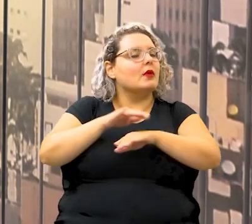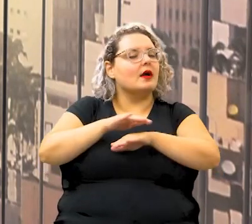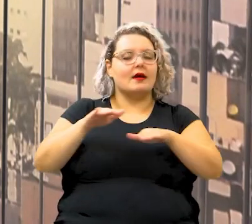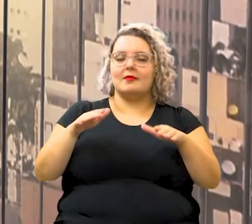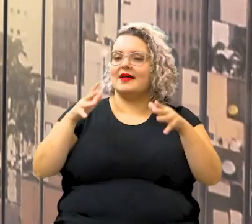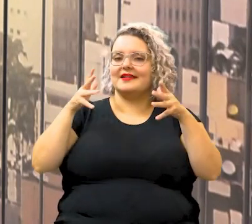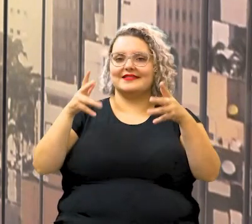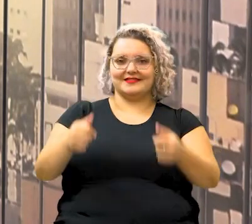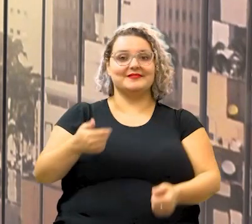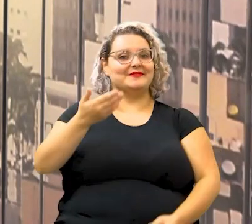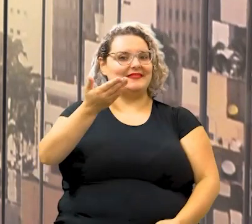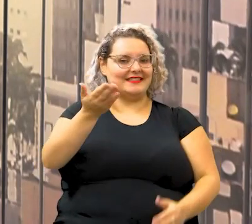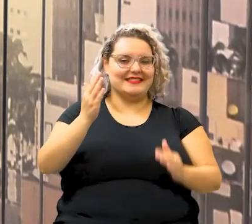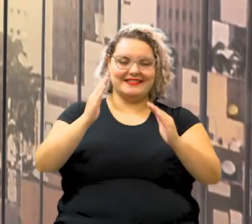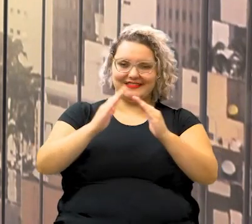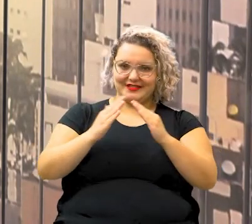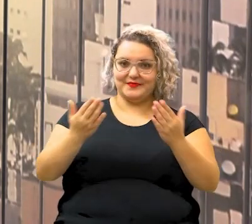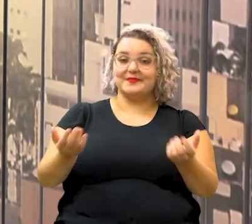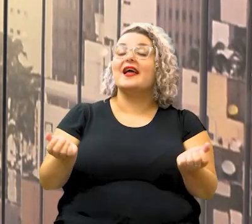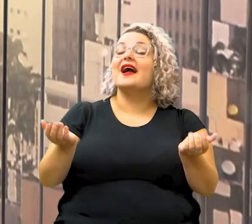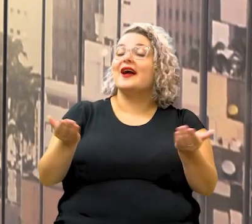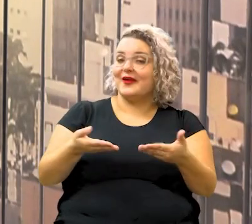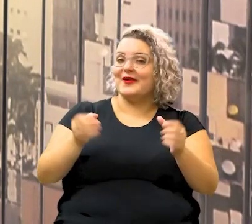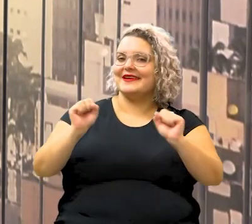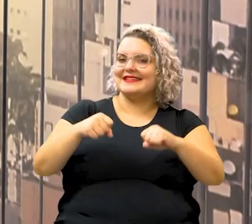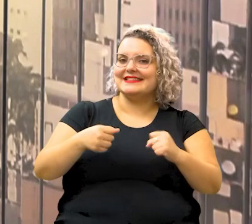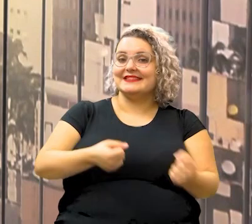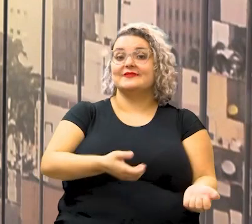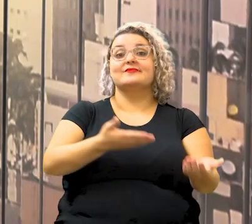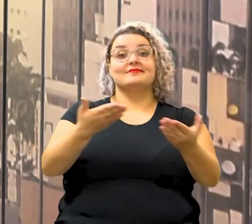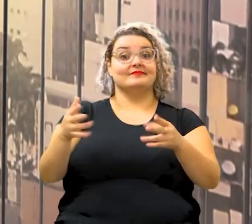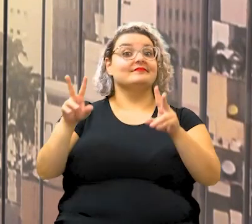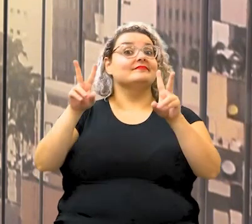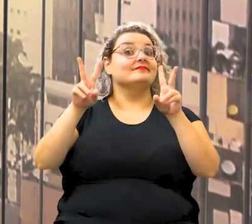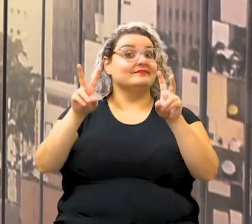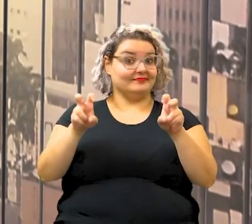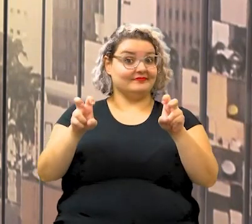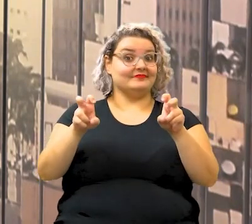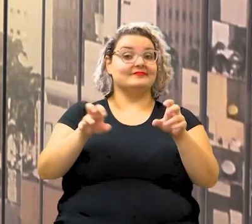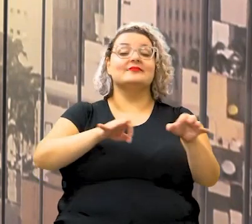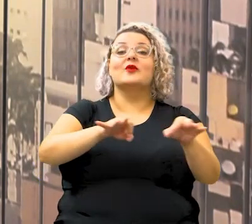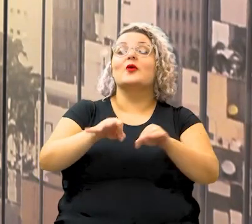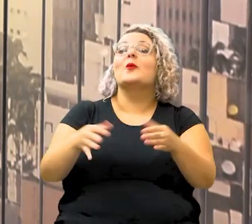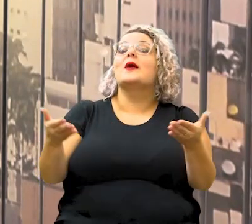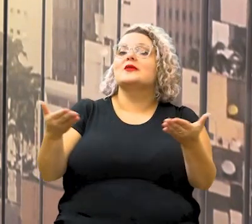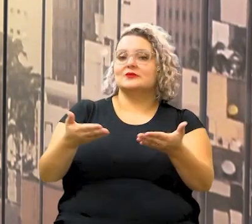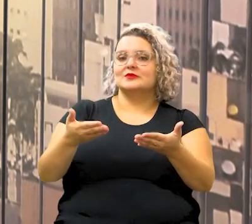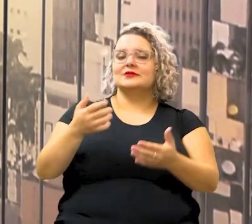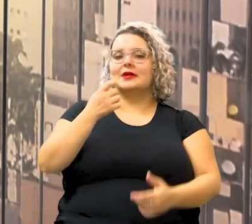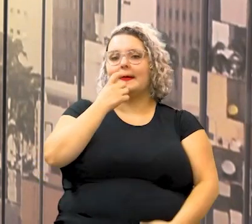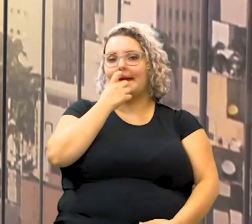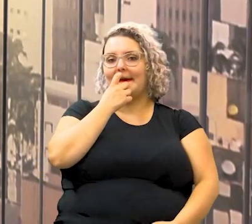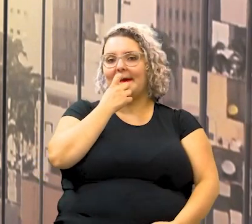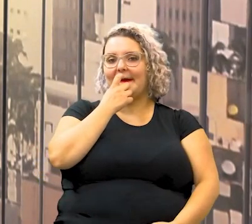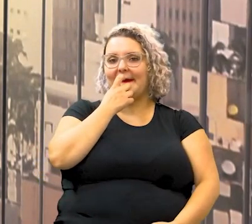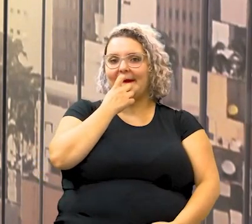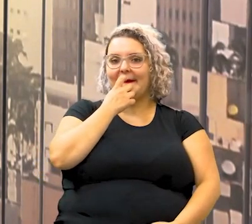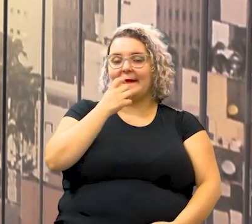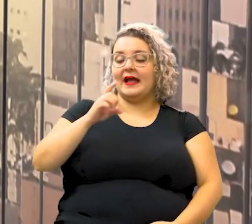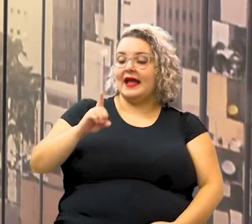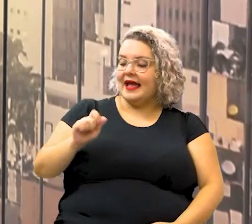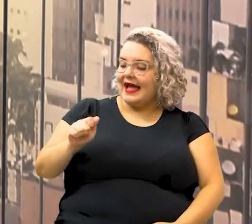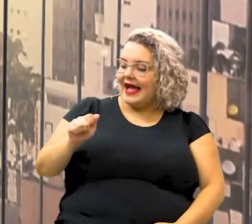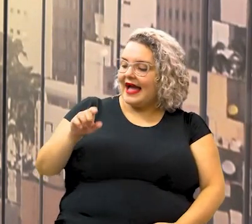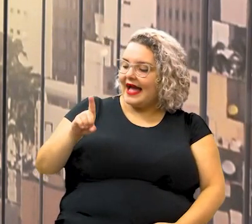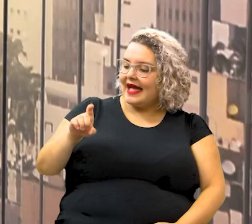as dúvidas de você aí de casa. Agora sim, eu vou apresentar o tema do quadro de hoje. E olha só,